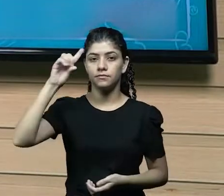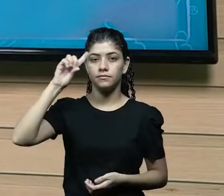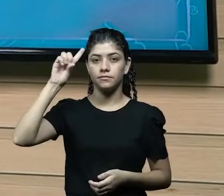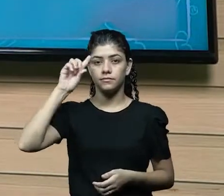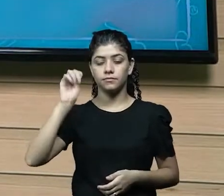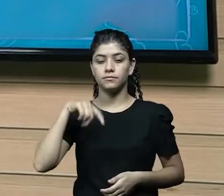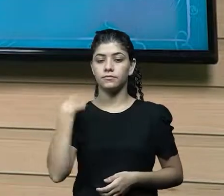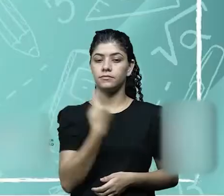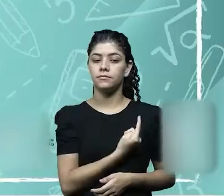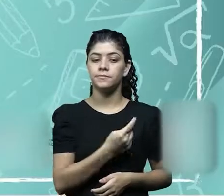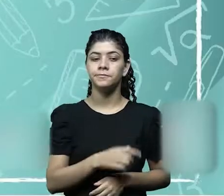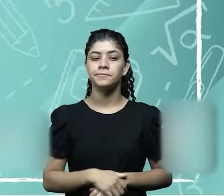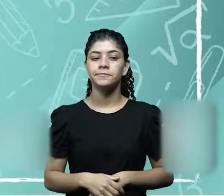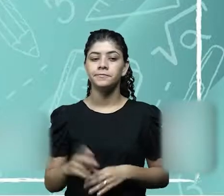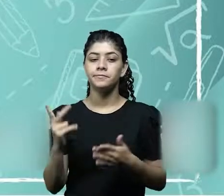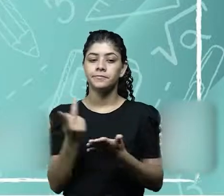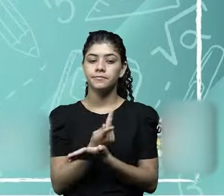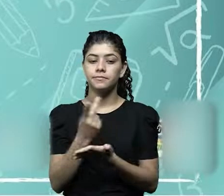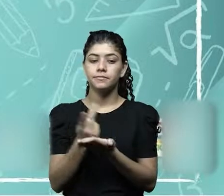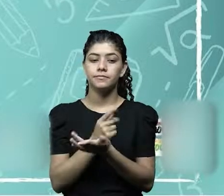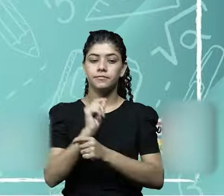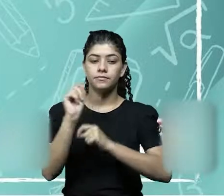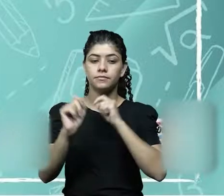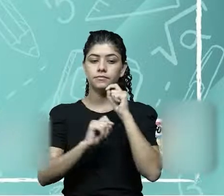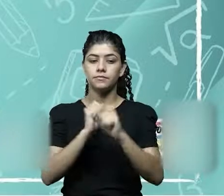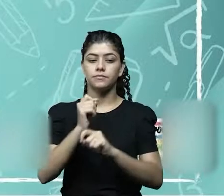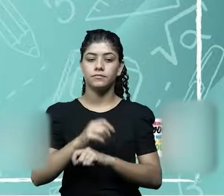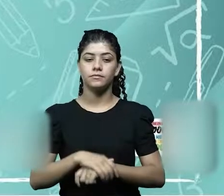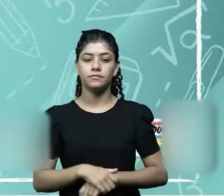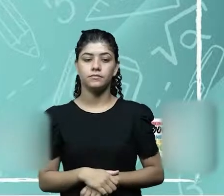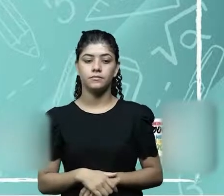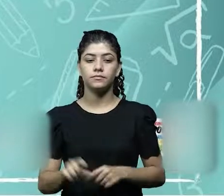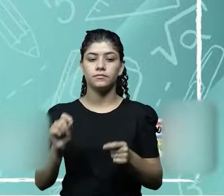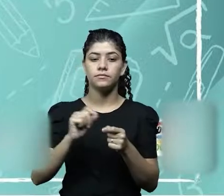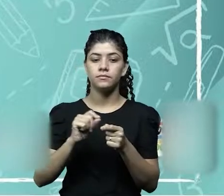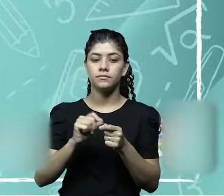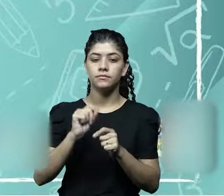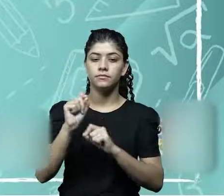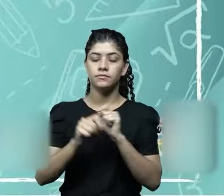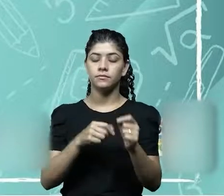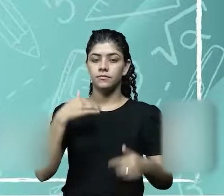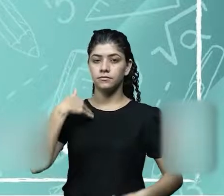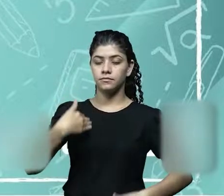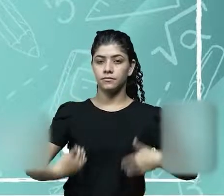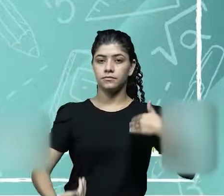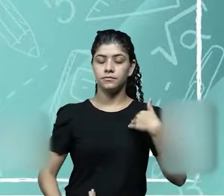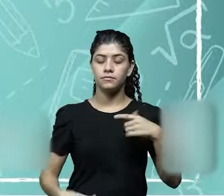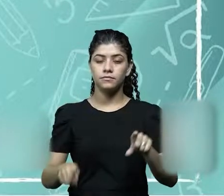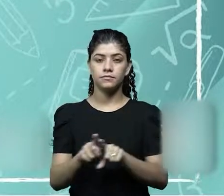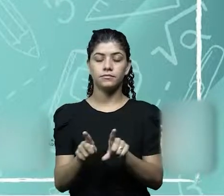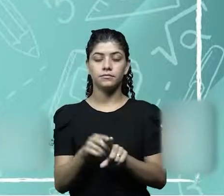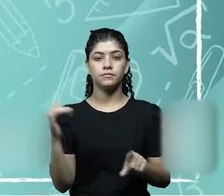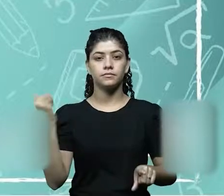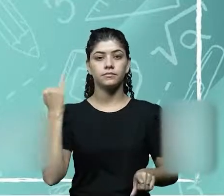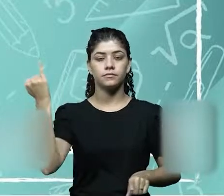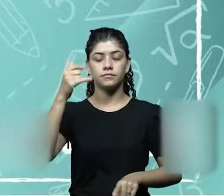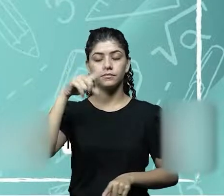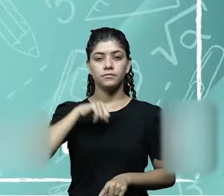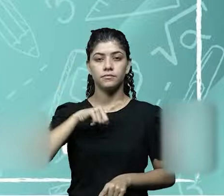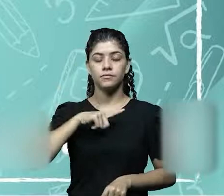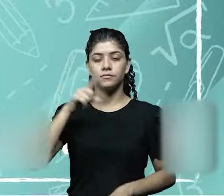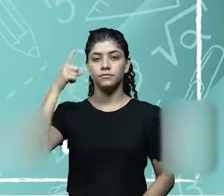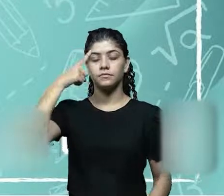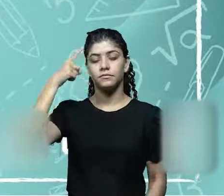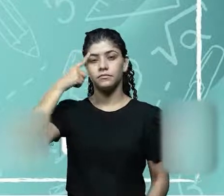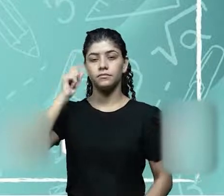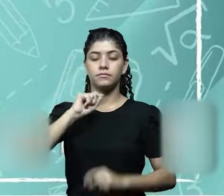presente no seu dia a dia. Erros de metrologia. Ao realizar medições físicas, é importante ter em